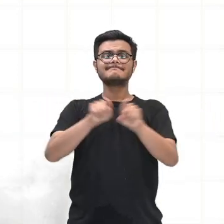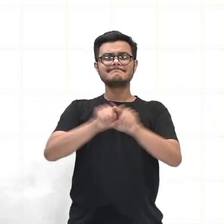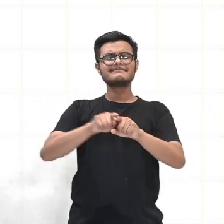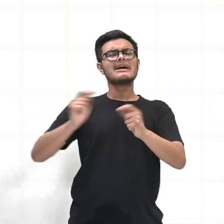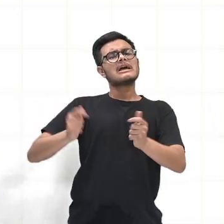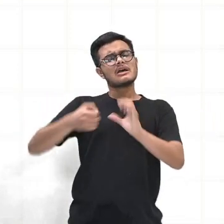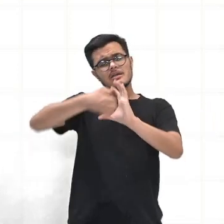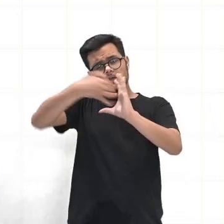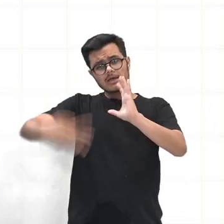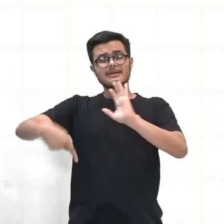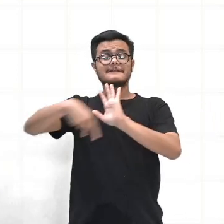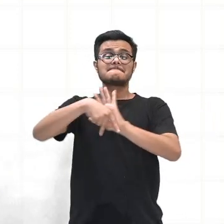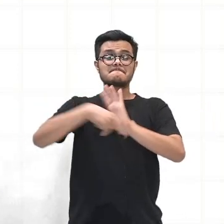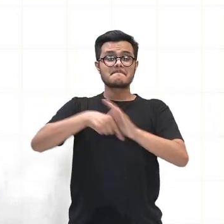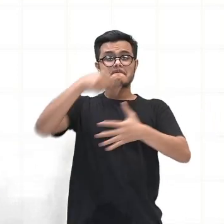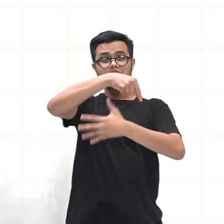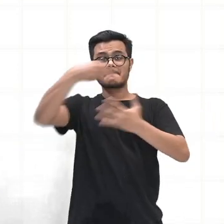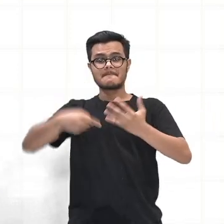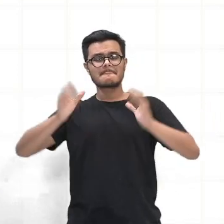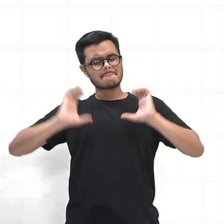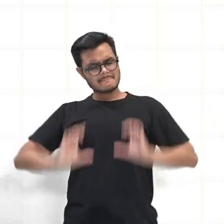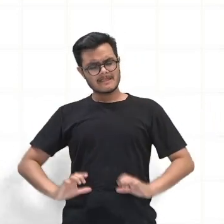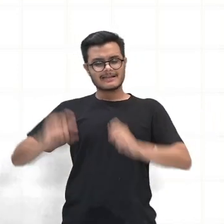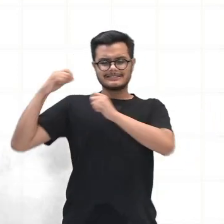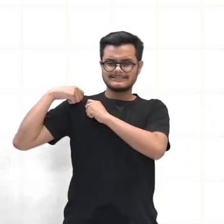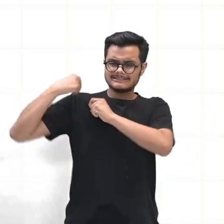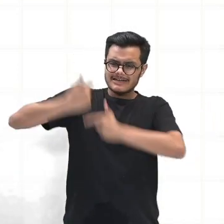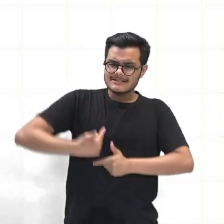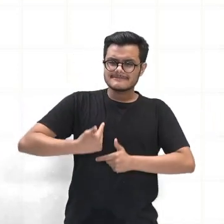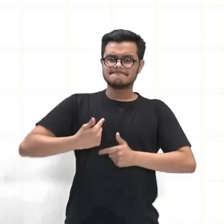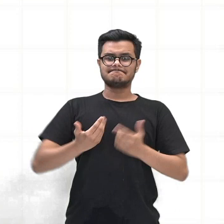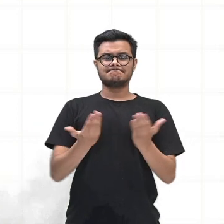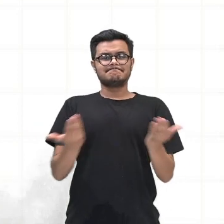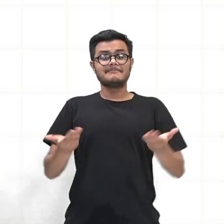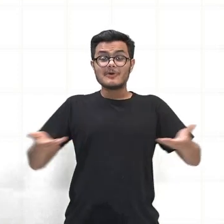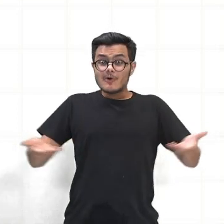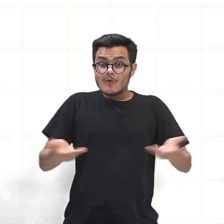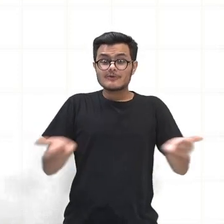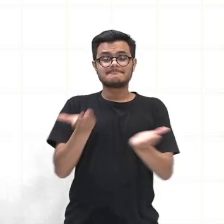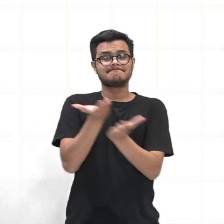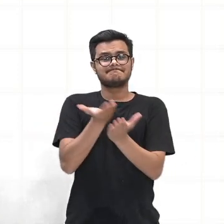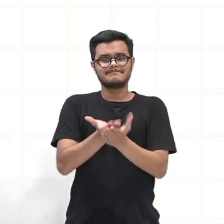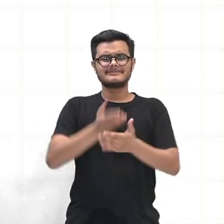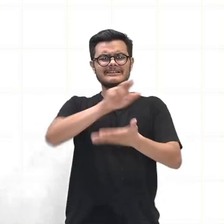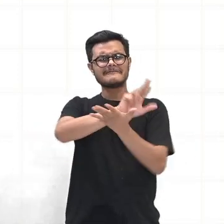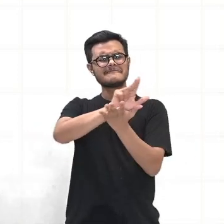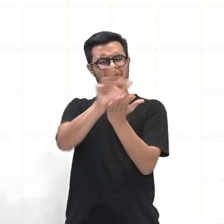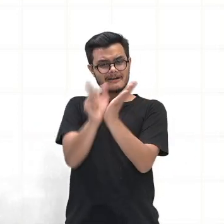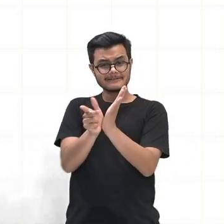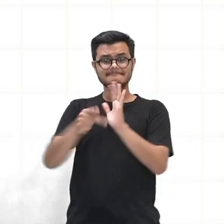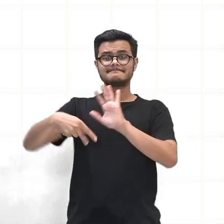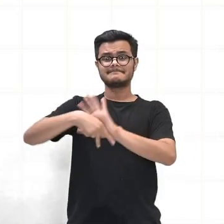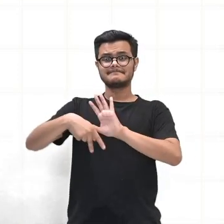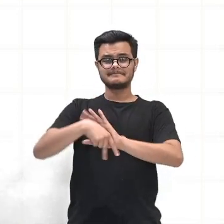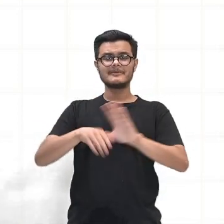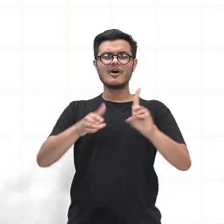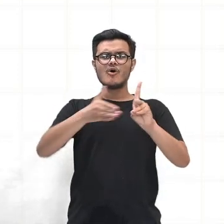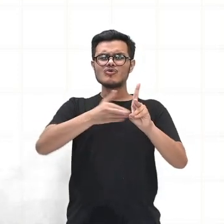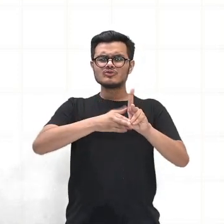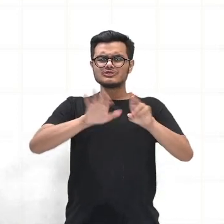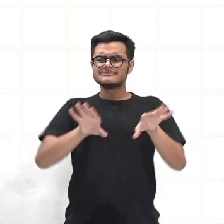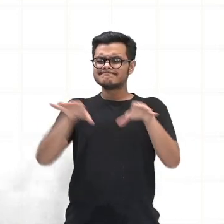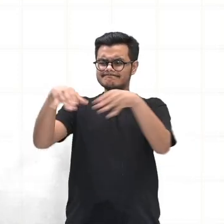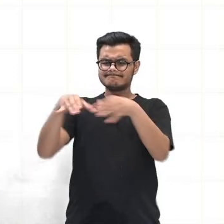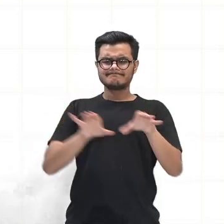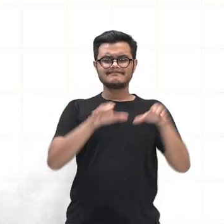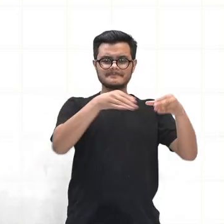suas características, seus costumes, suas tradições. Então a gente vai ver que existiam vários povos indígenas que